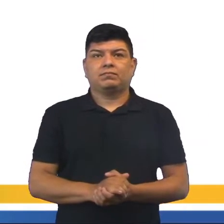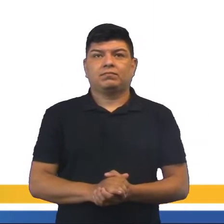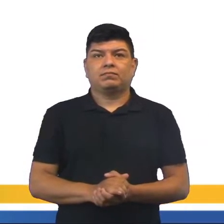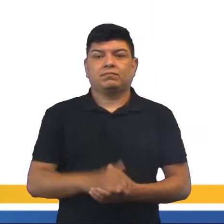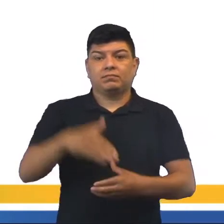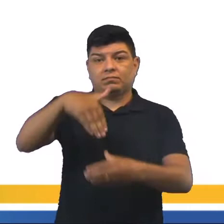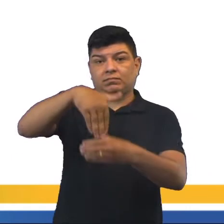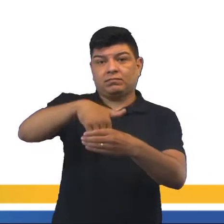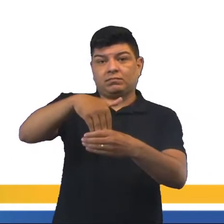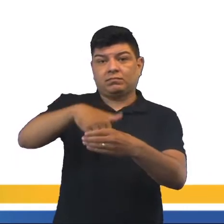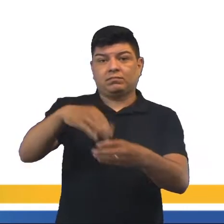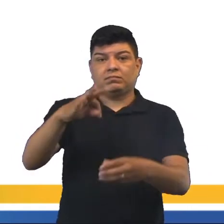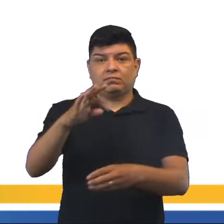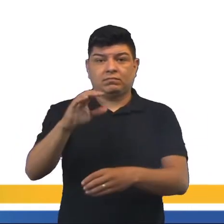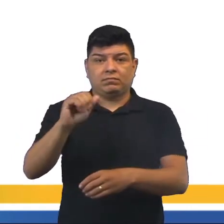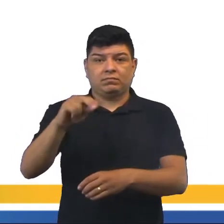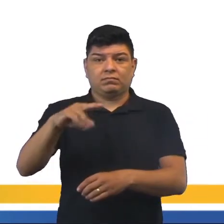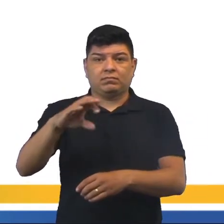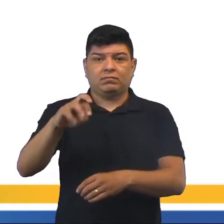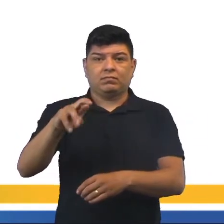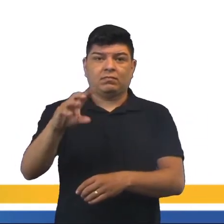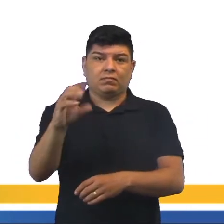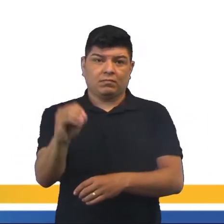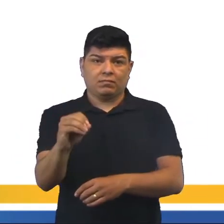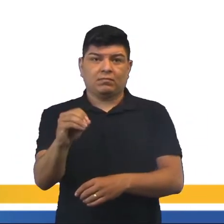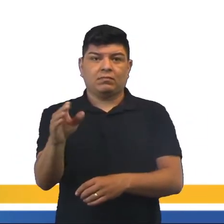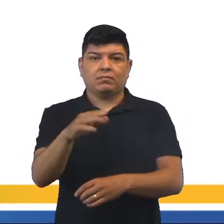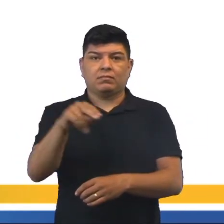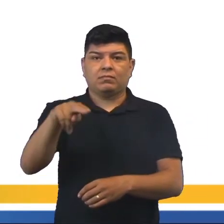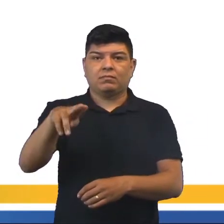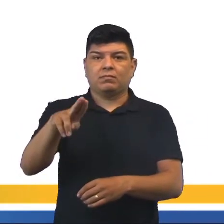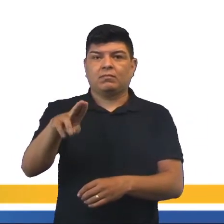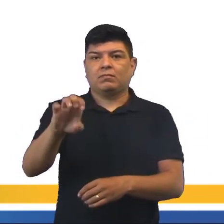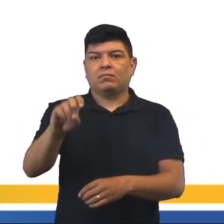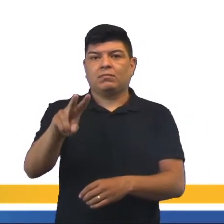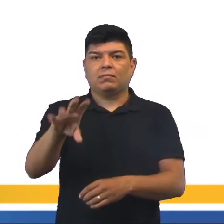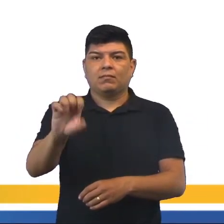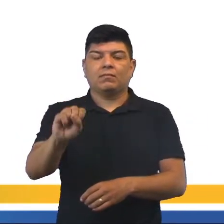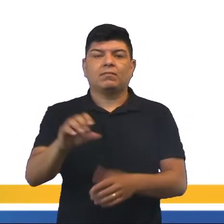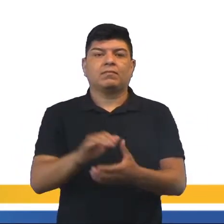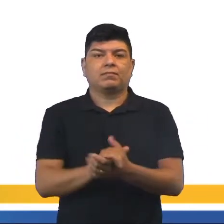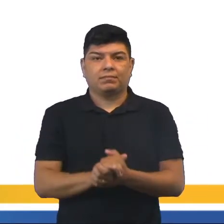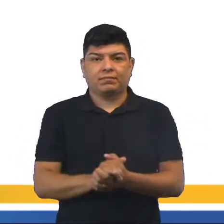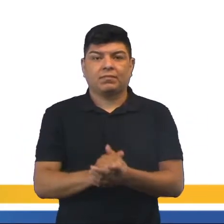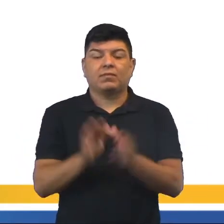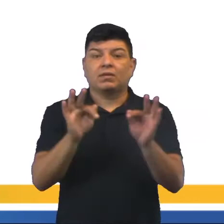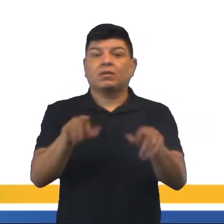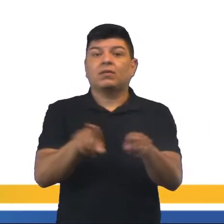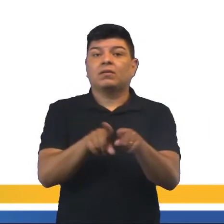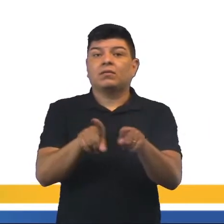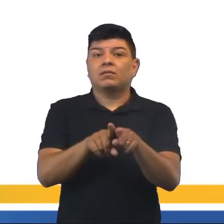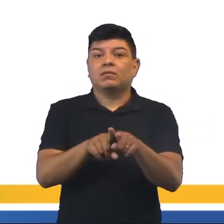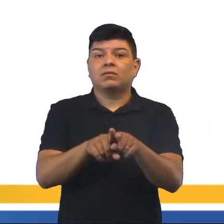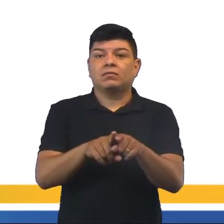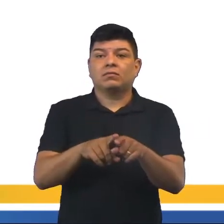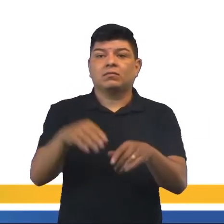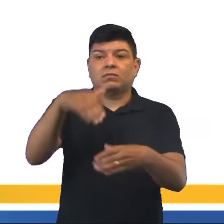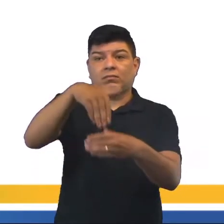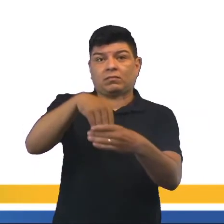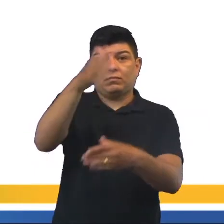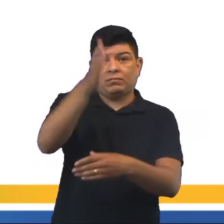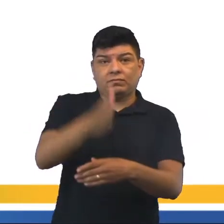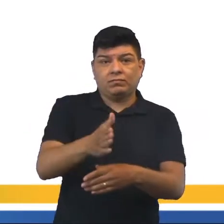A eleição de Tancredo Neves e o fim da ditadura. Quando a emenda constitucional que propunha eleições diretas